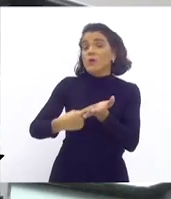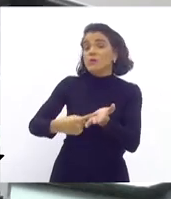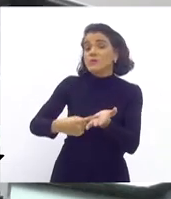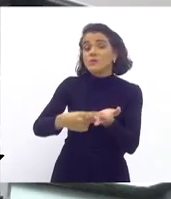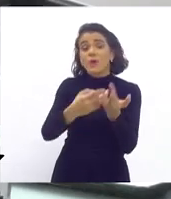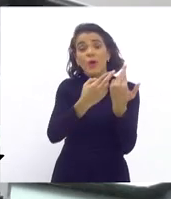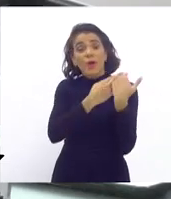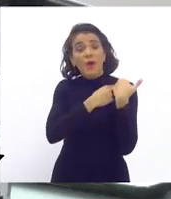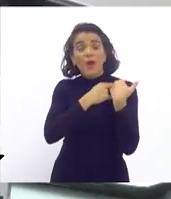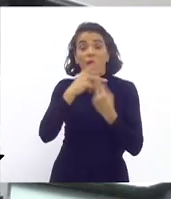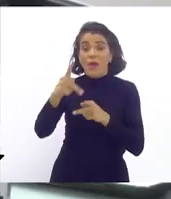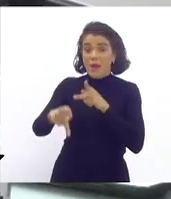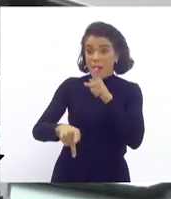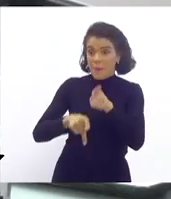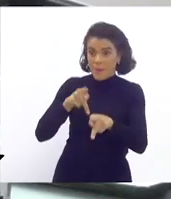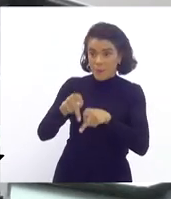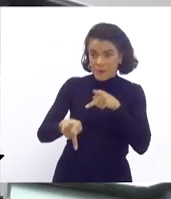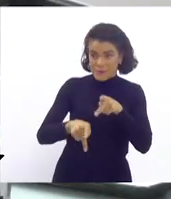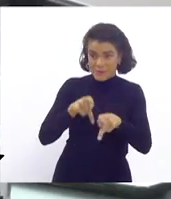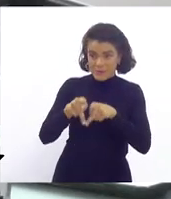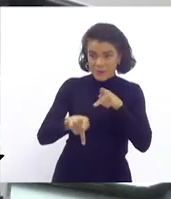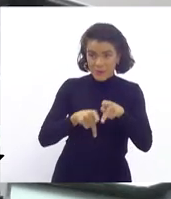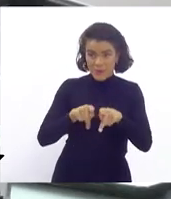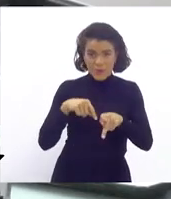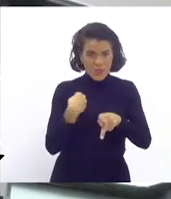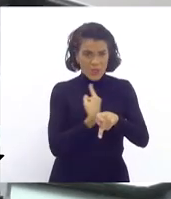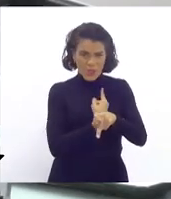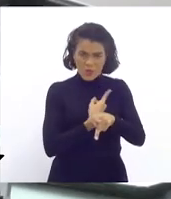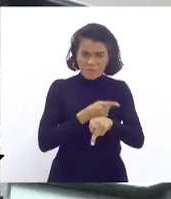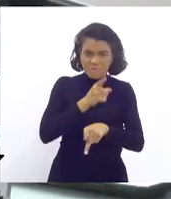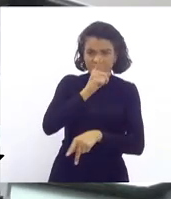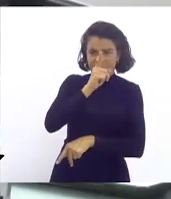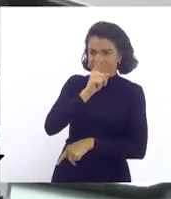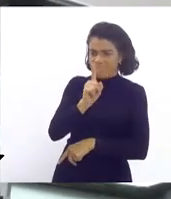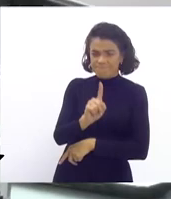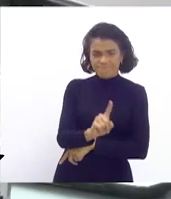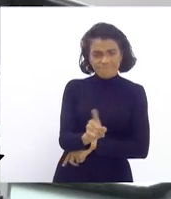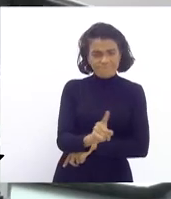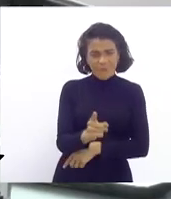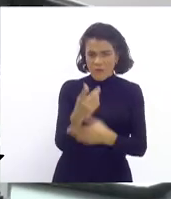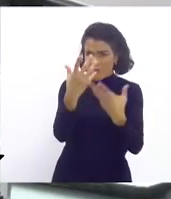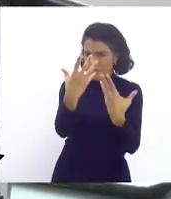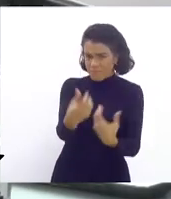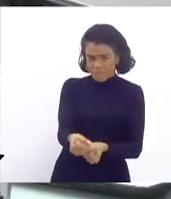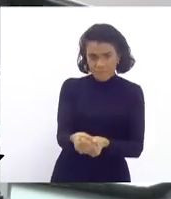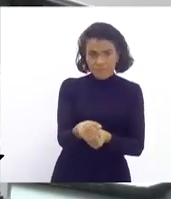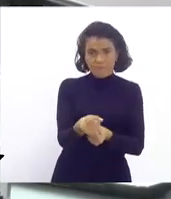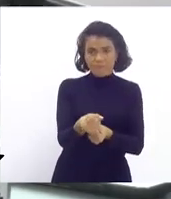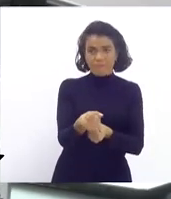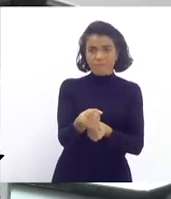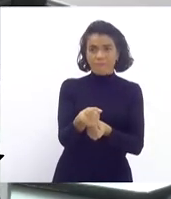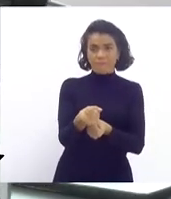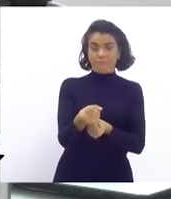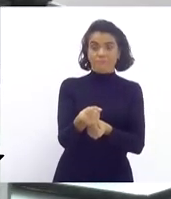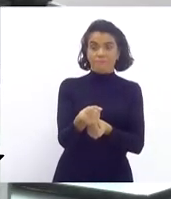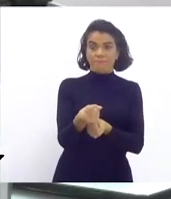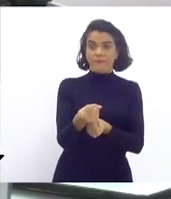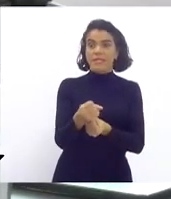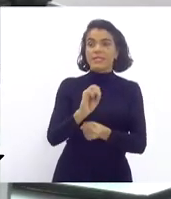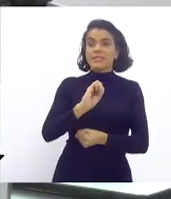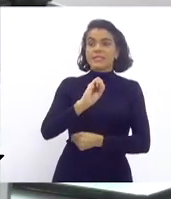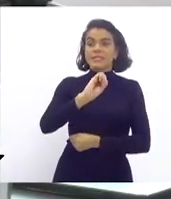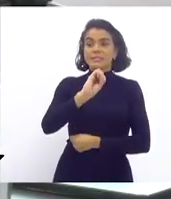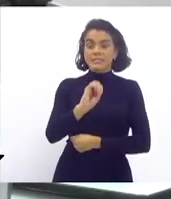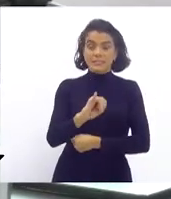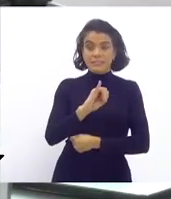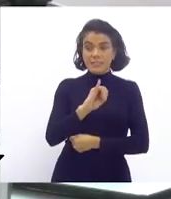a população é composto Fluminense e nós não vamos nos calar nós não vamos parar por aqui e se for